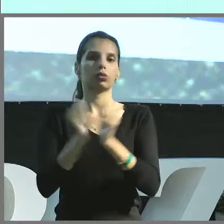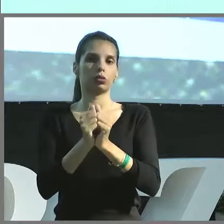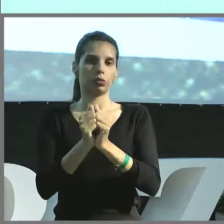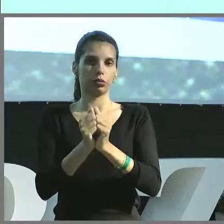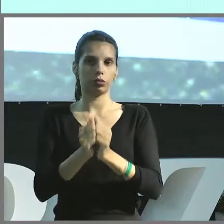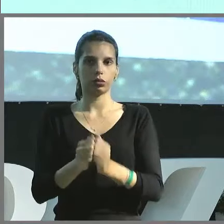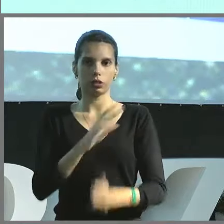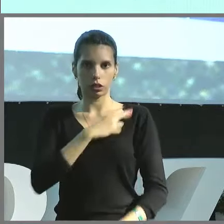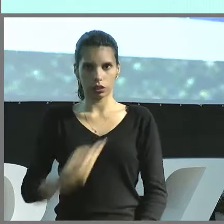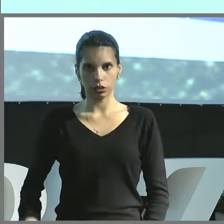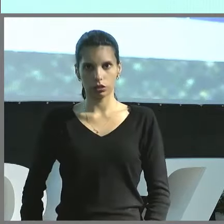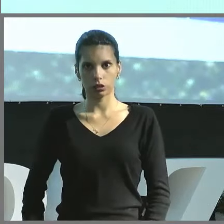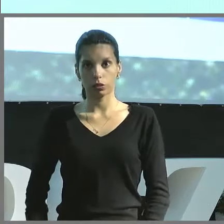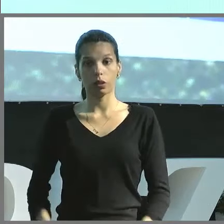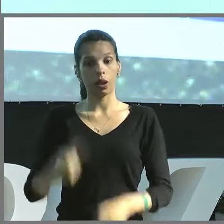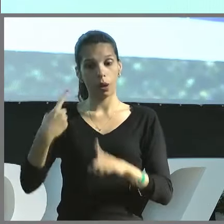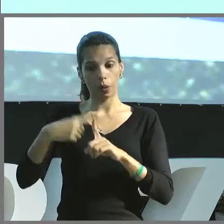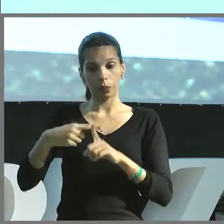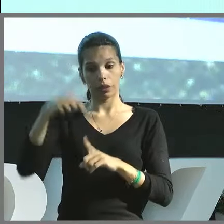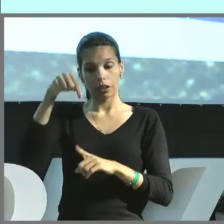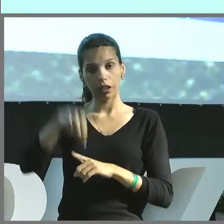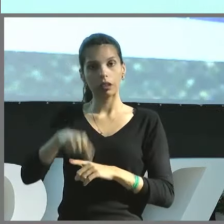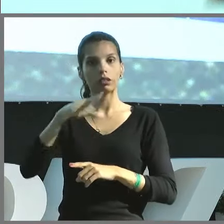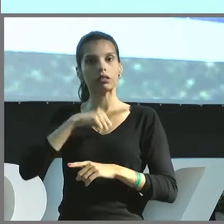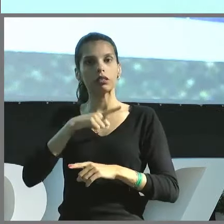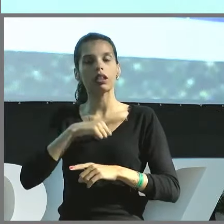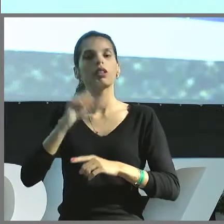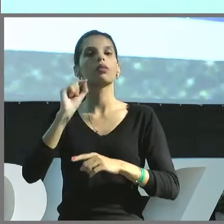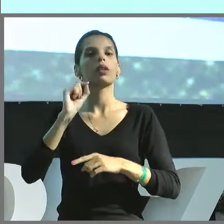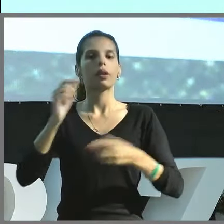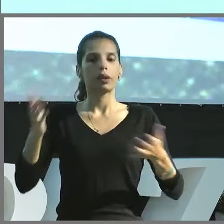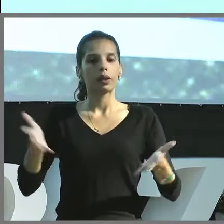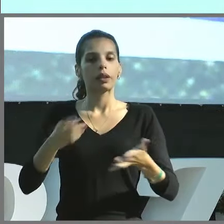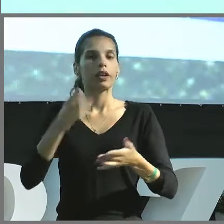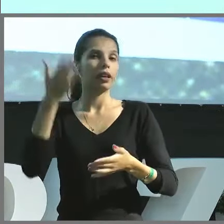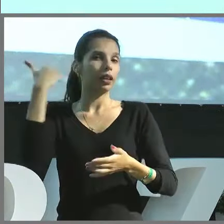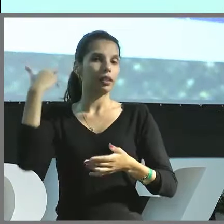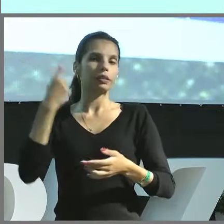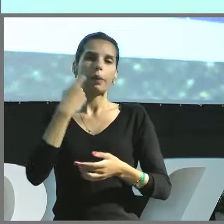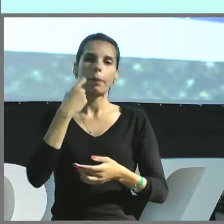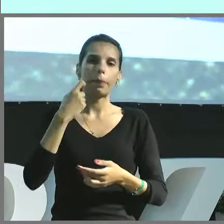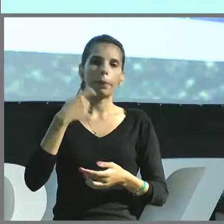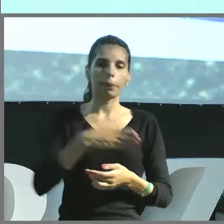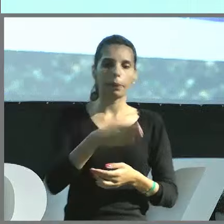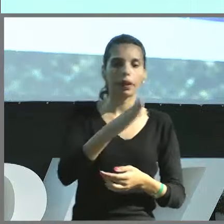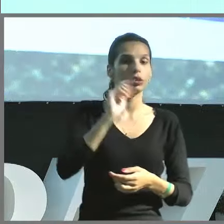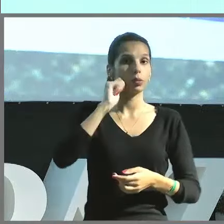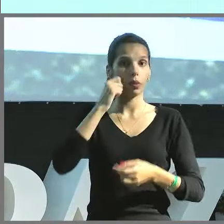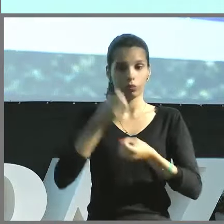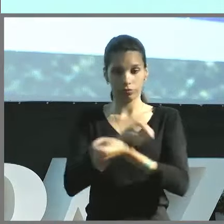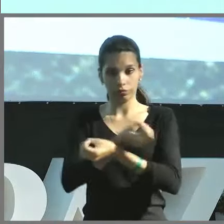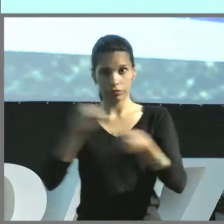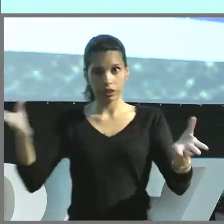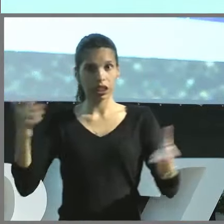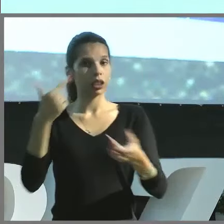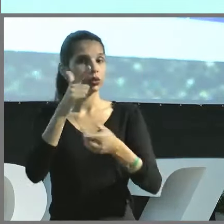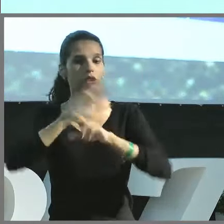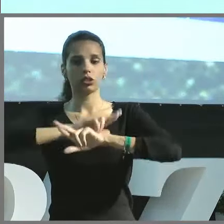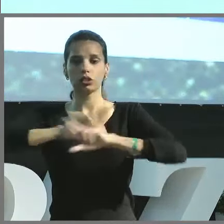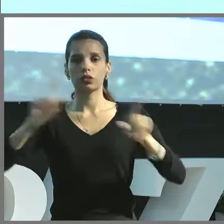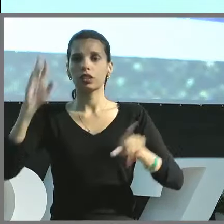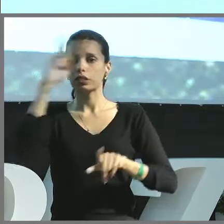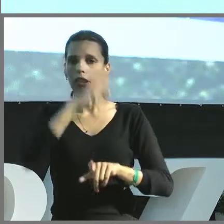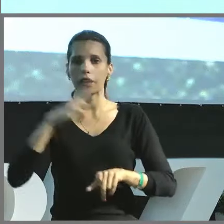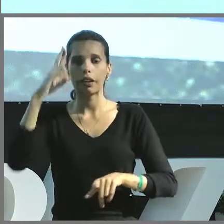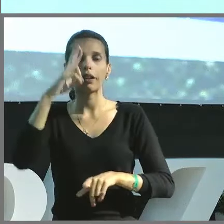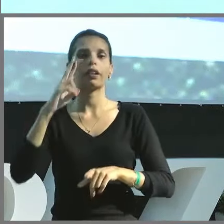templo, porque foi um homem sem preconceitos, multiplicava pães e peixes, não tinha preconceito de raça, não tinha preconceito